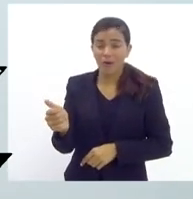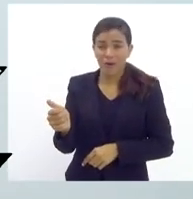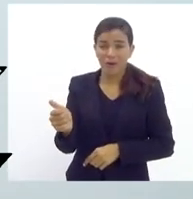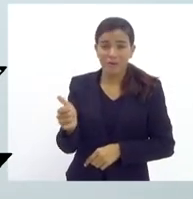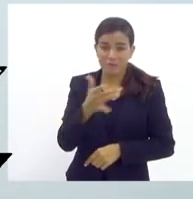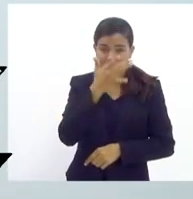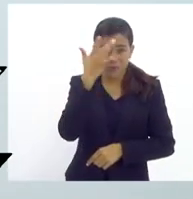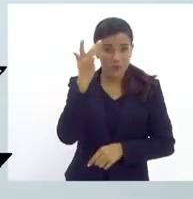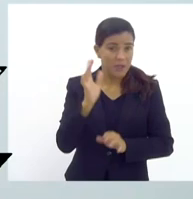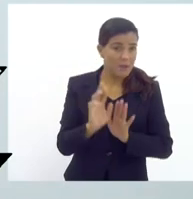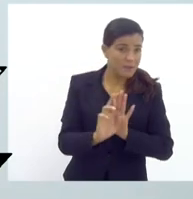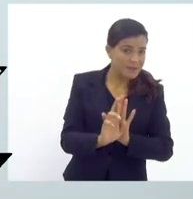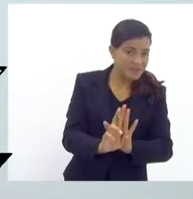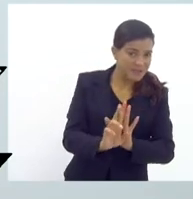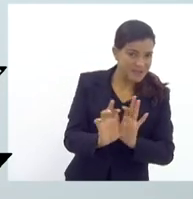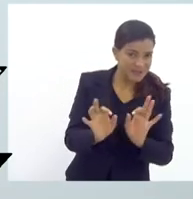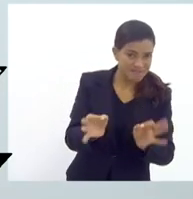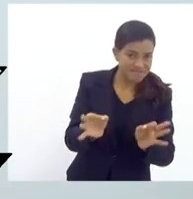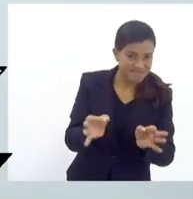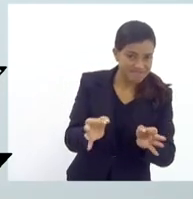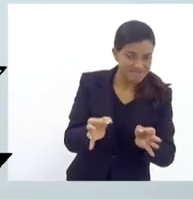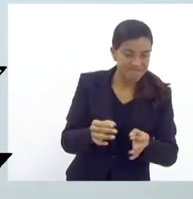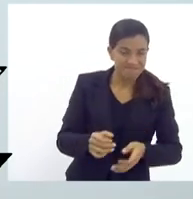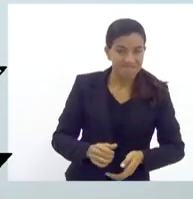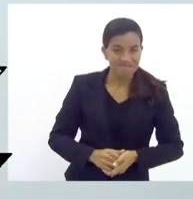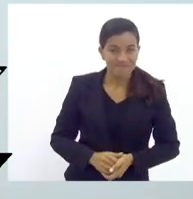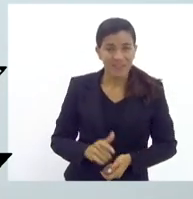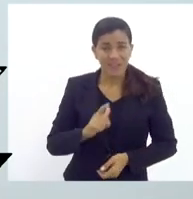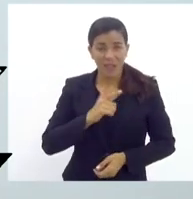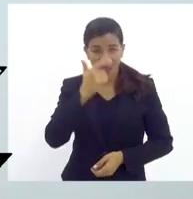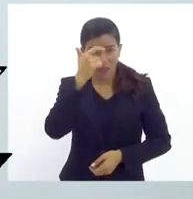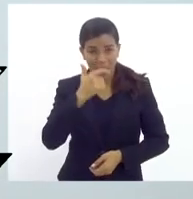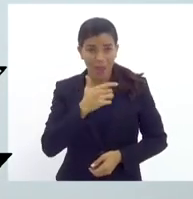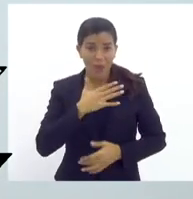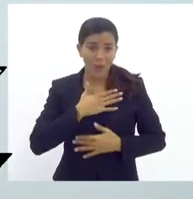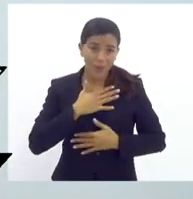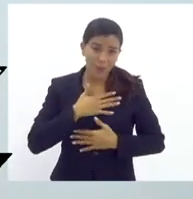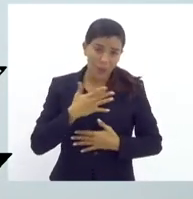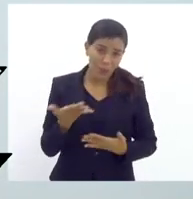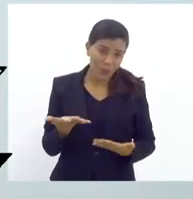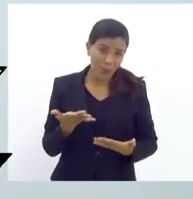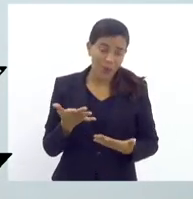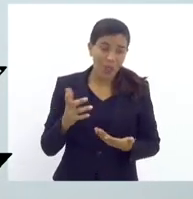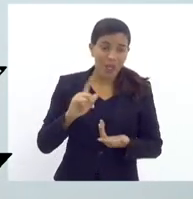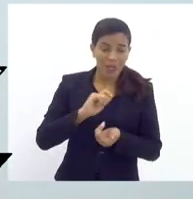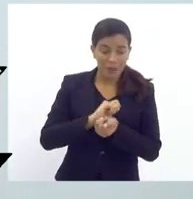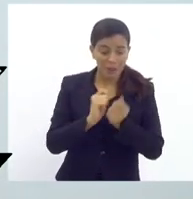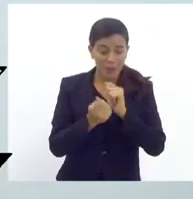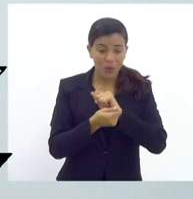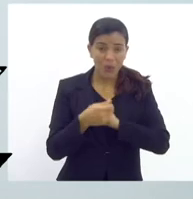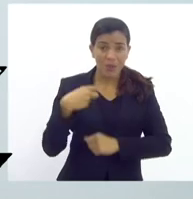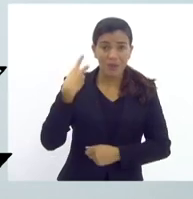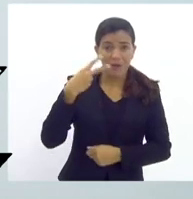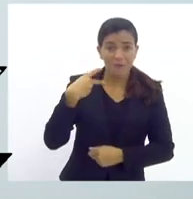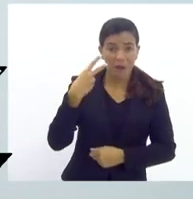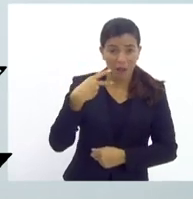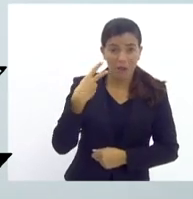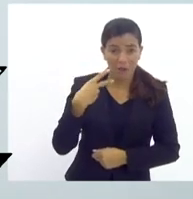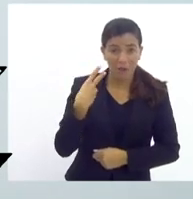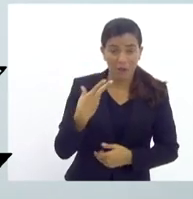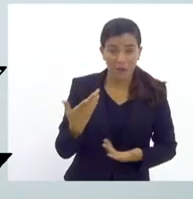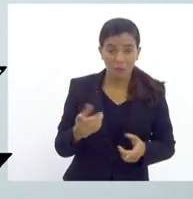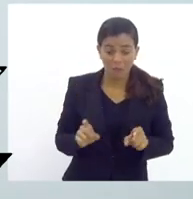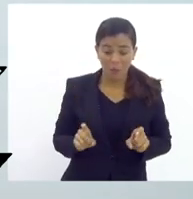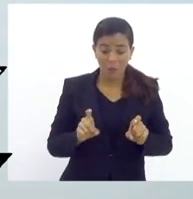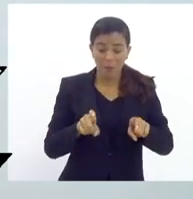para estar representando esse número que é tão grande tem a mim né que me tornei hoje uma vereadora tomando